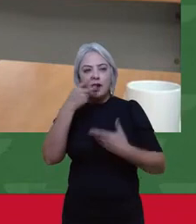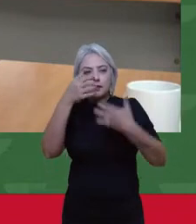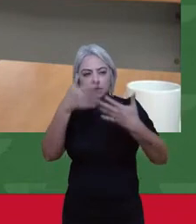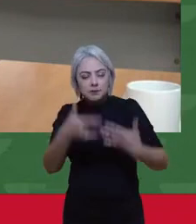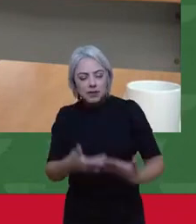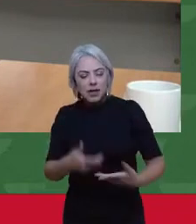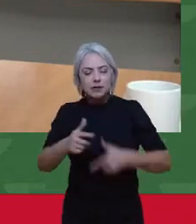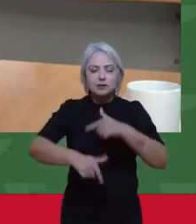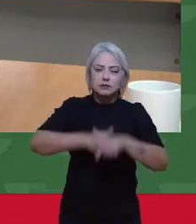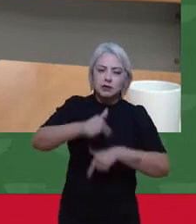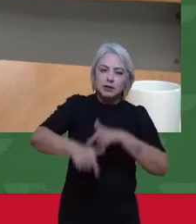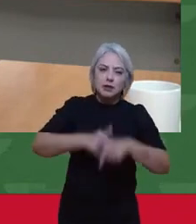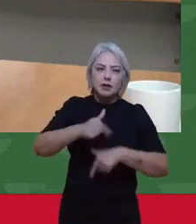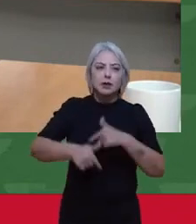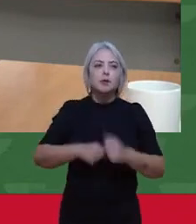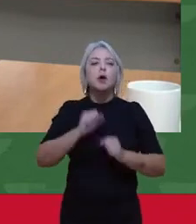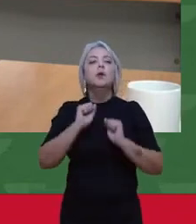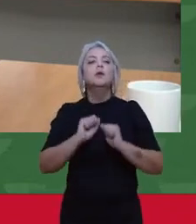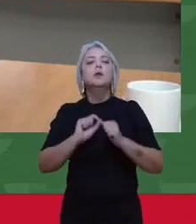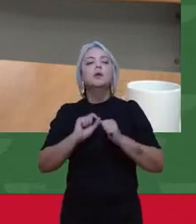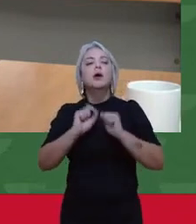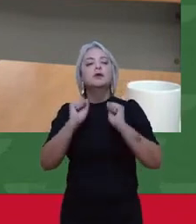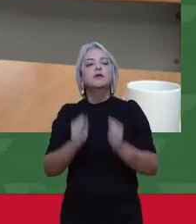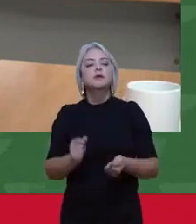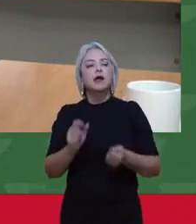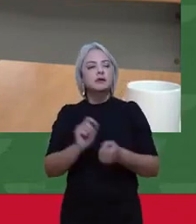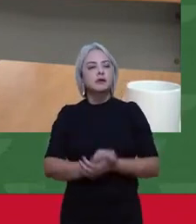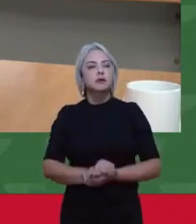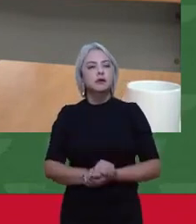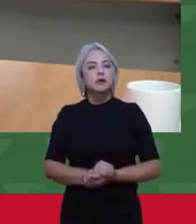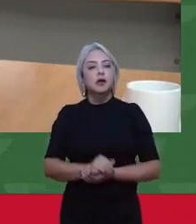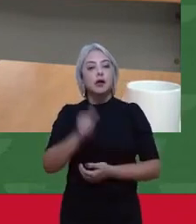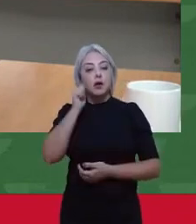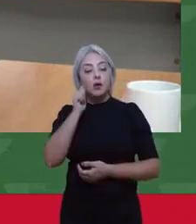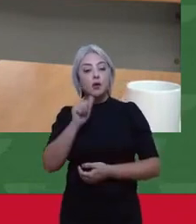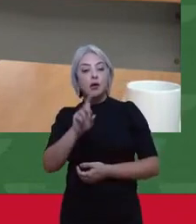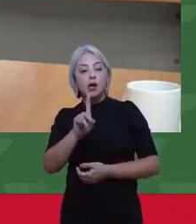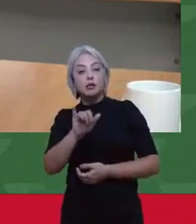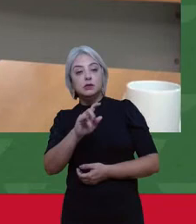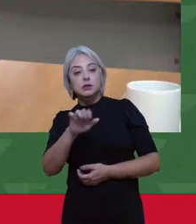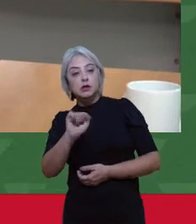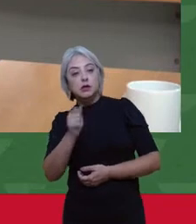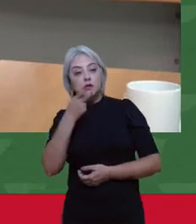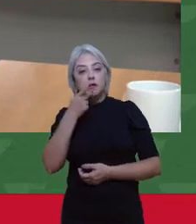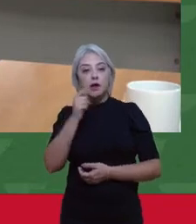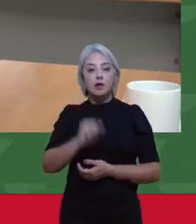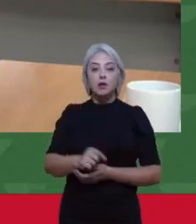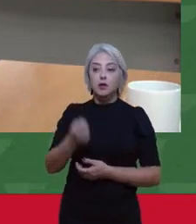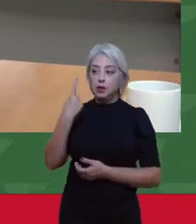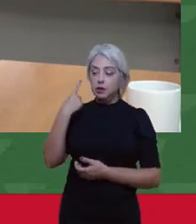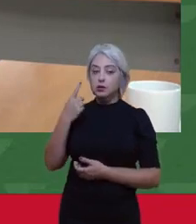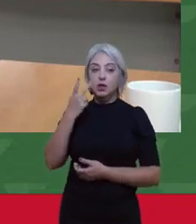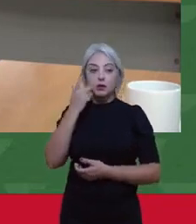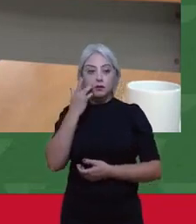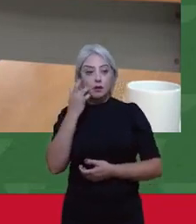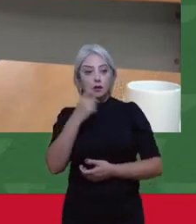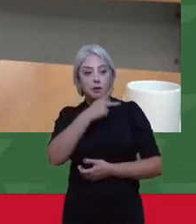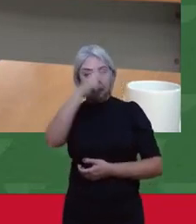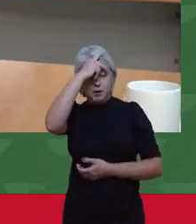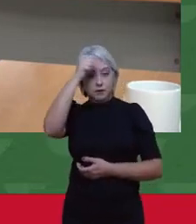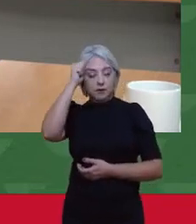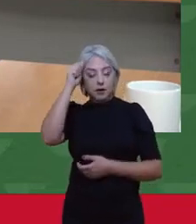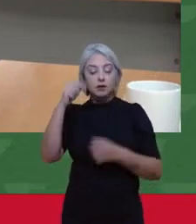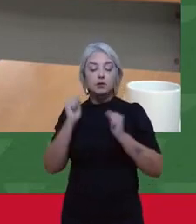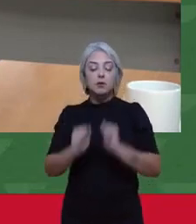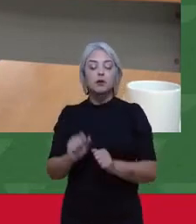um pouco desse trabalho. O que pode ser feito, como a prefeita Luziane falou do seu trabalho como ex-prefeita que foi da cidade de Fortaleza, o